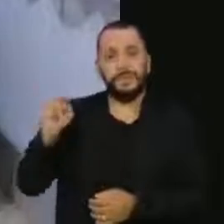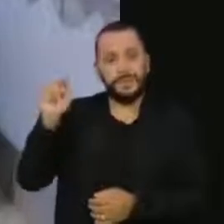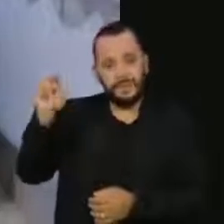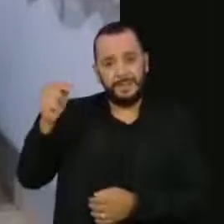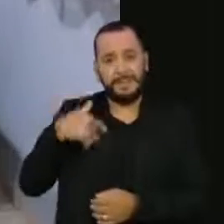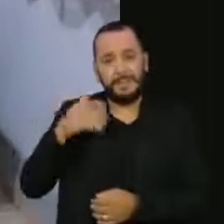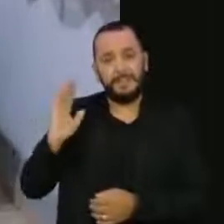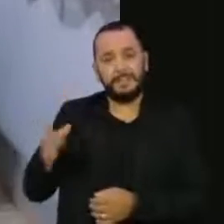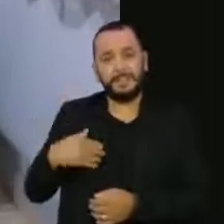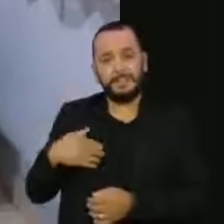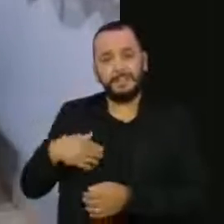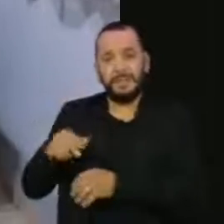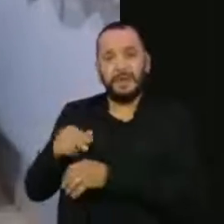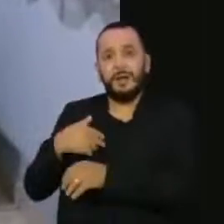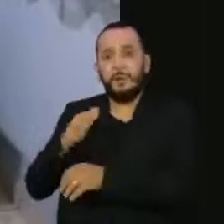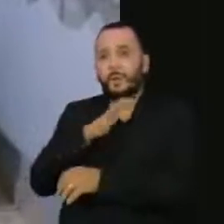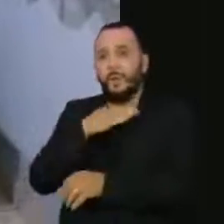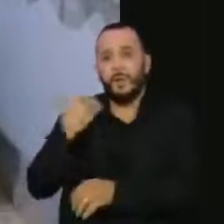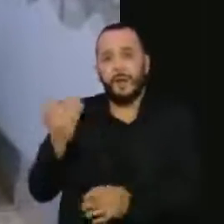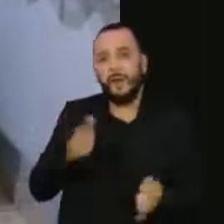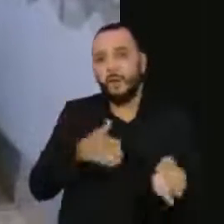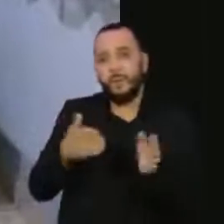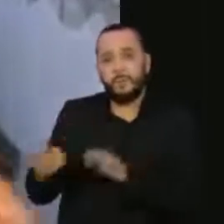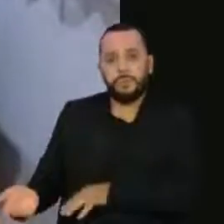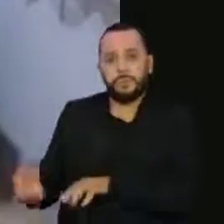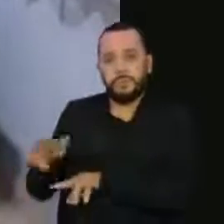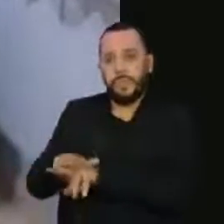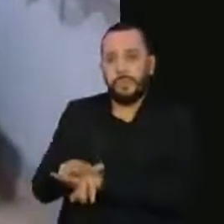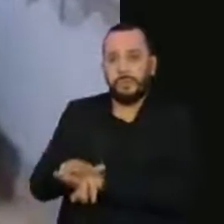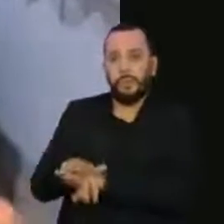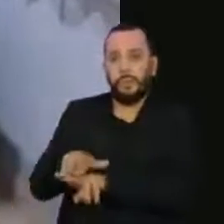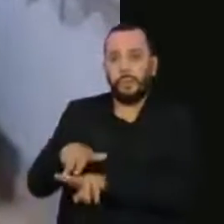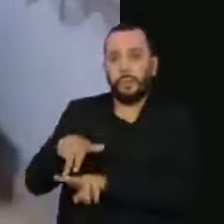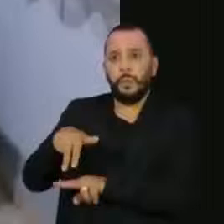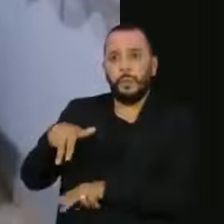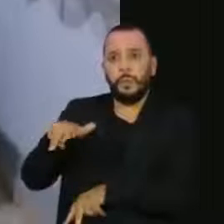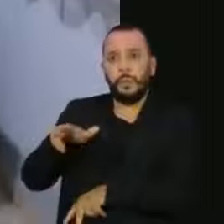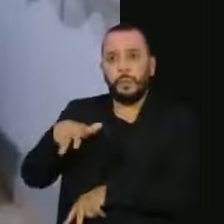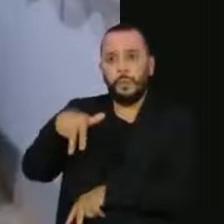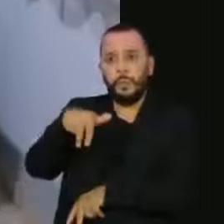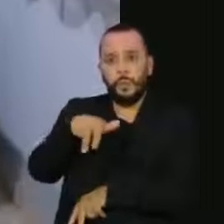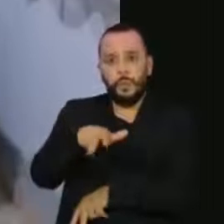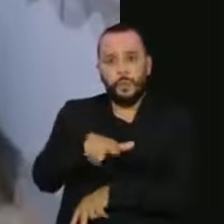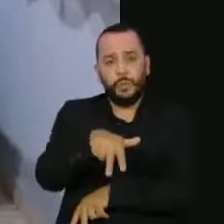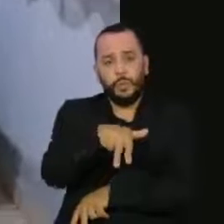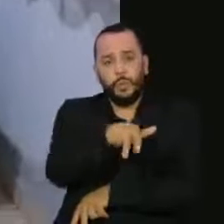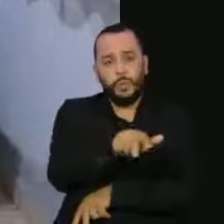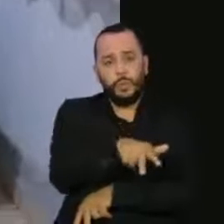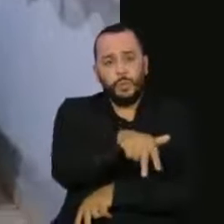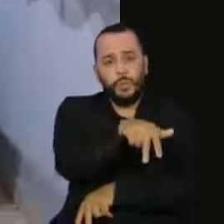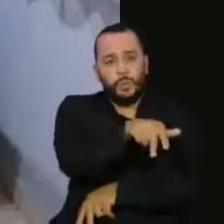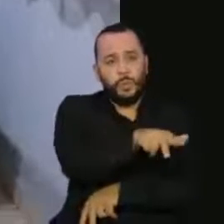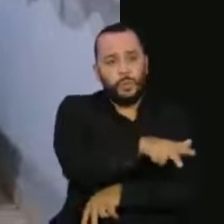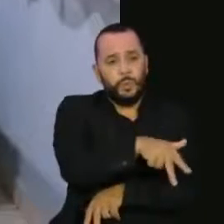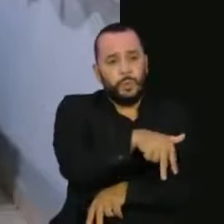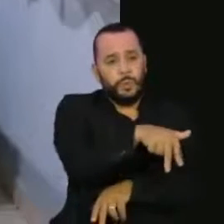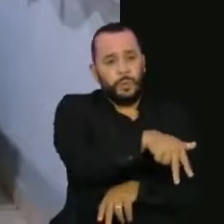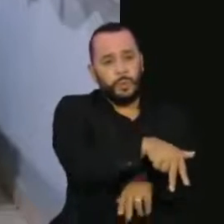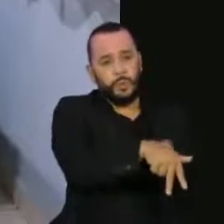incentivar outras gerações. O samba vai estar sempre indo e voltando para a Lapa, sabe?